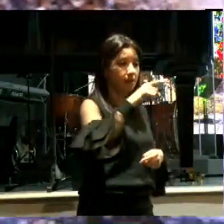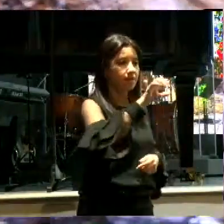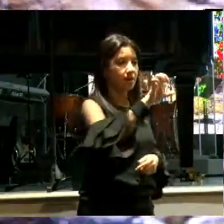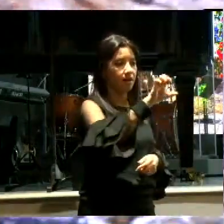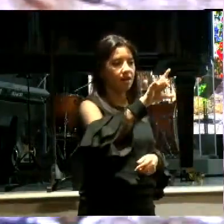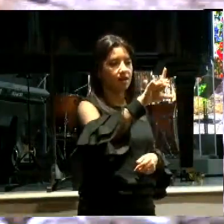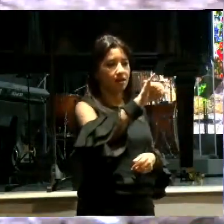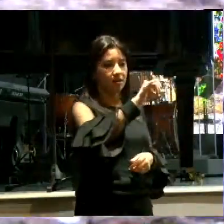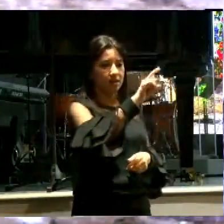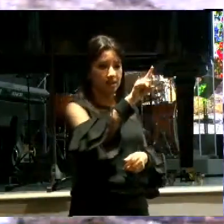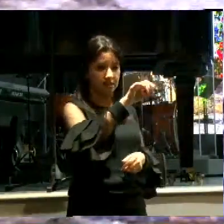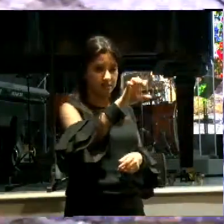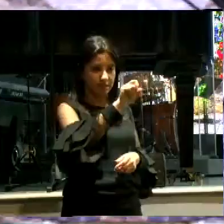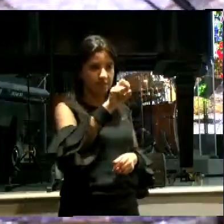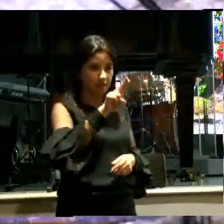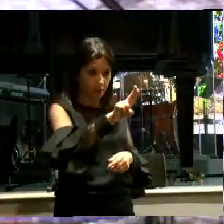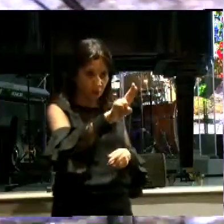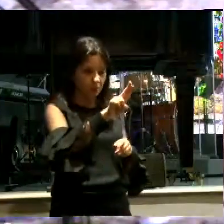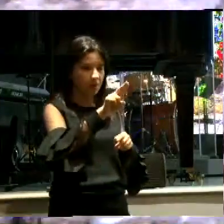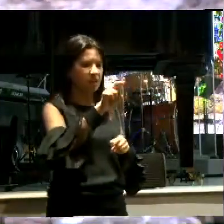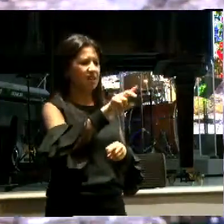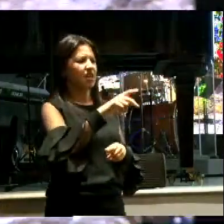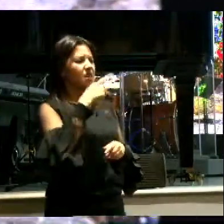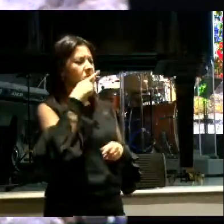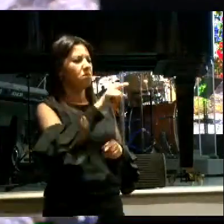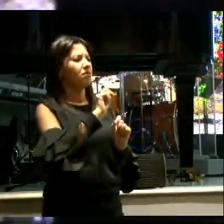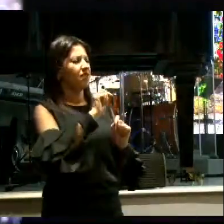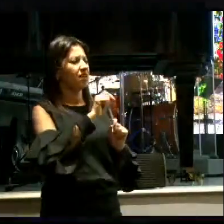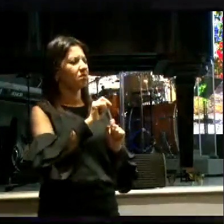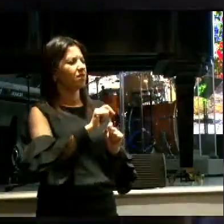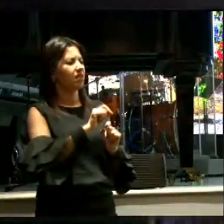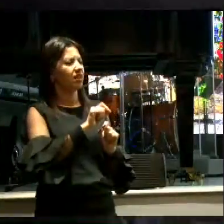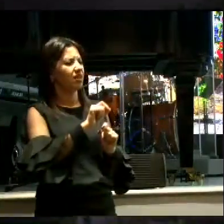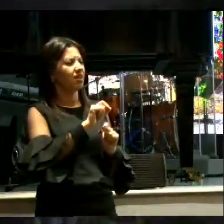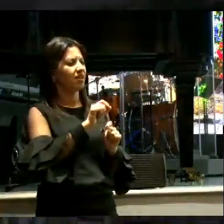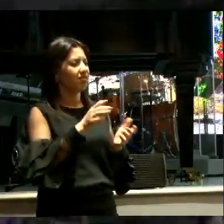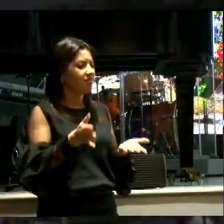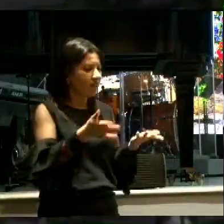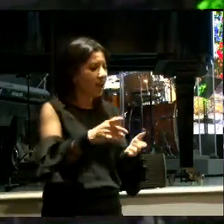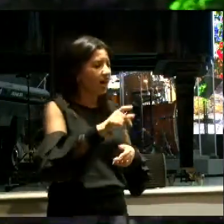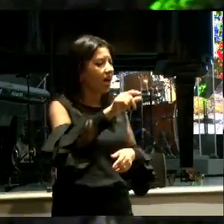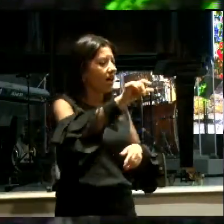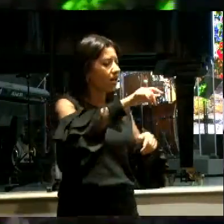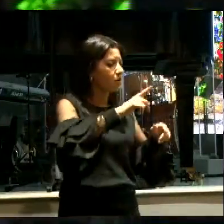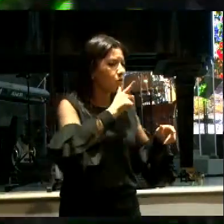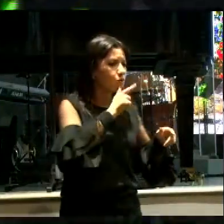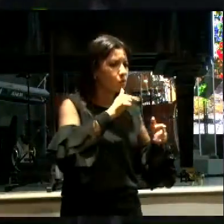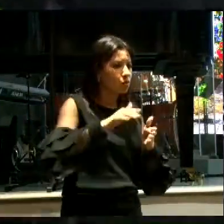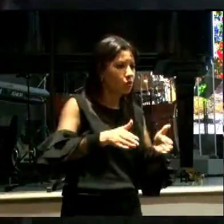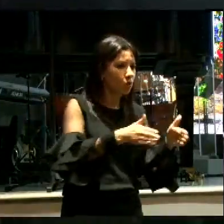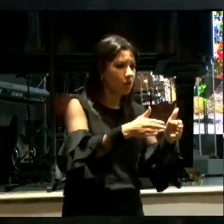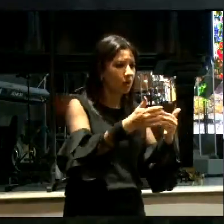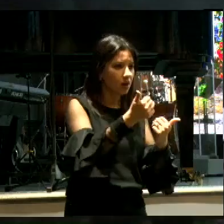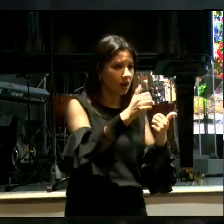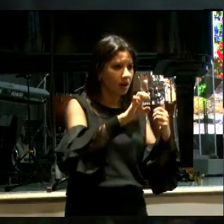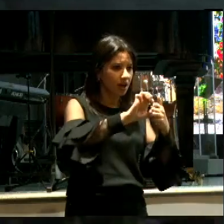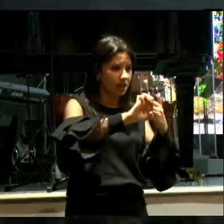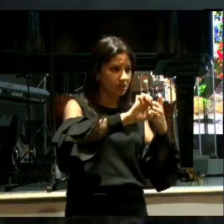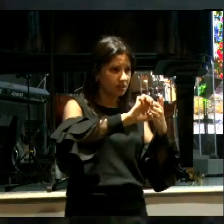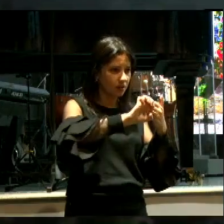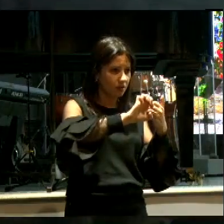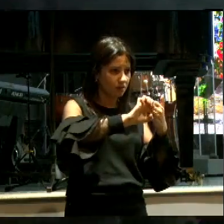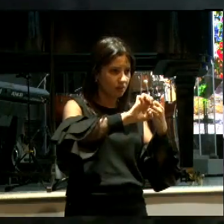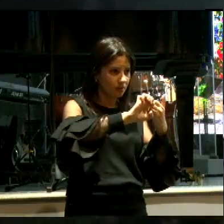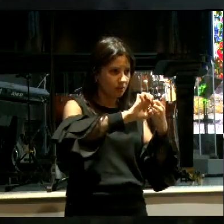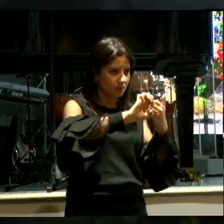fica indignado: como eu, o chefe do exército, um homem poderoso, respeitado, vou